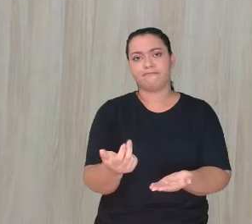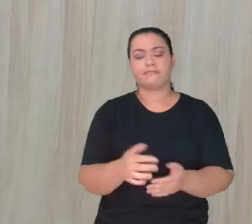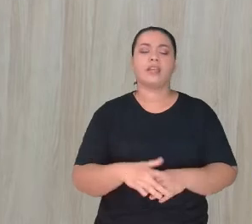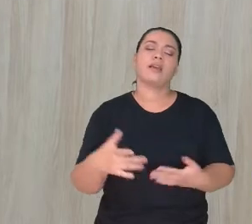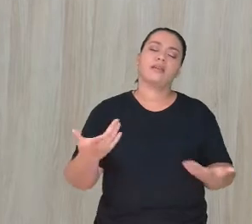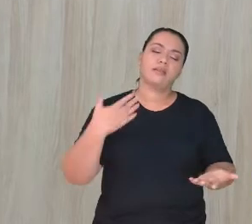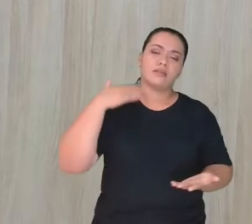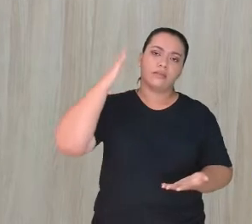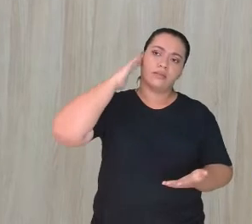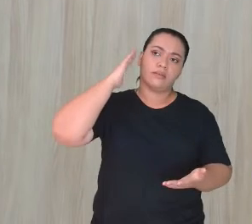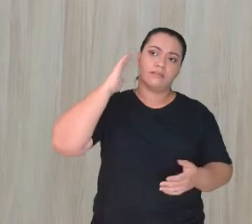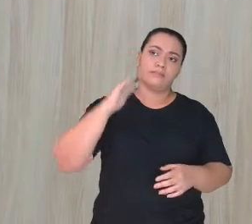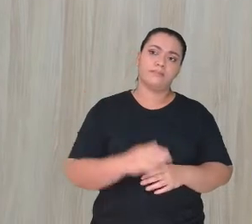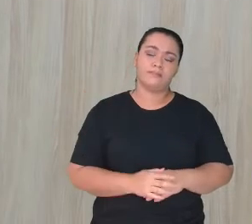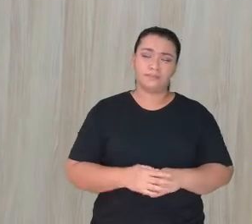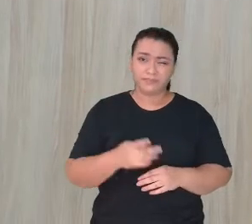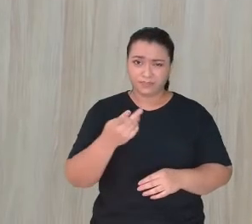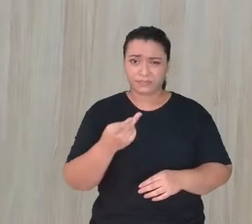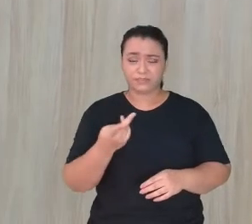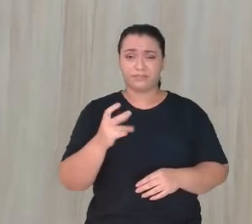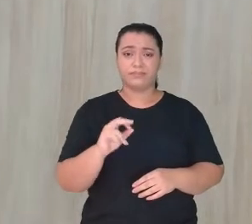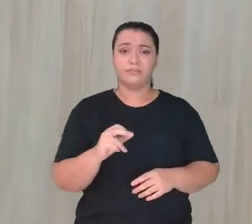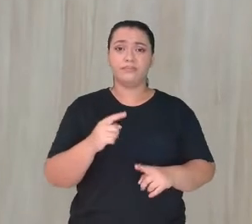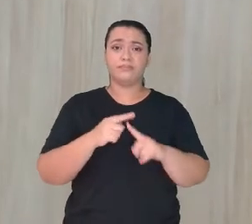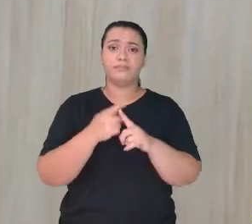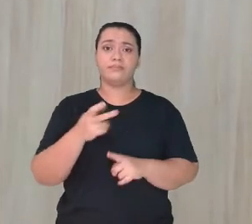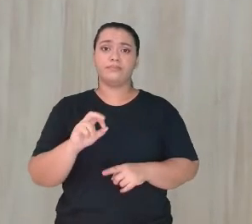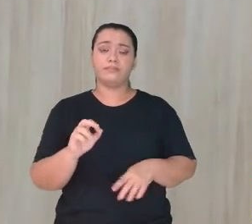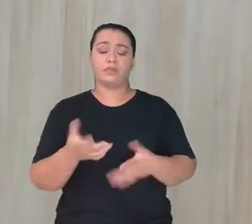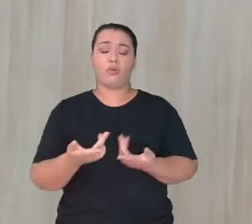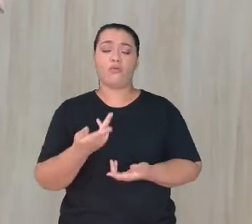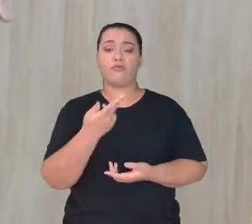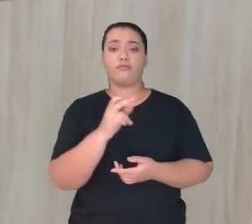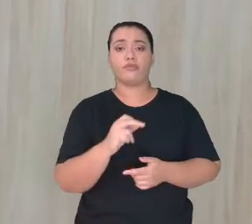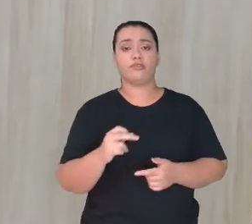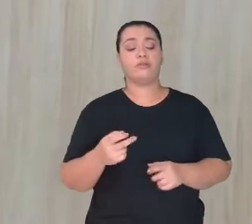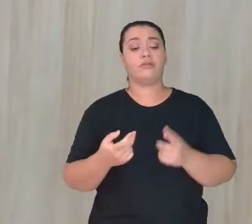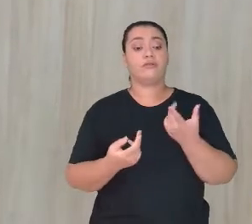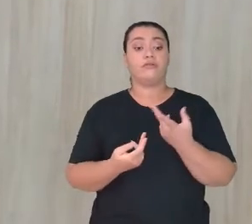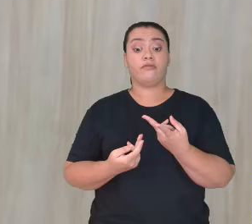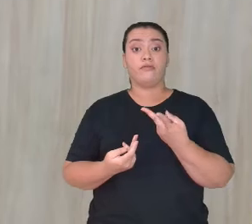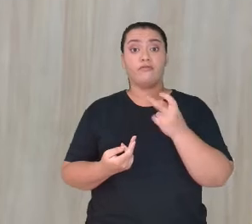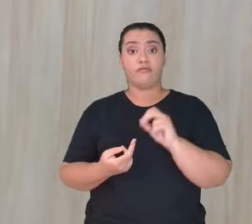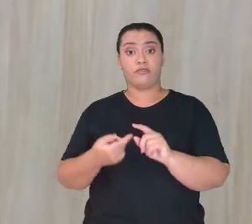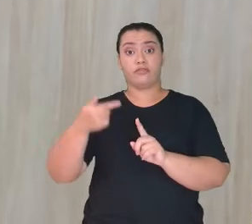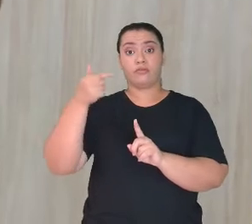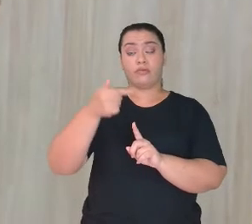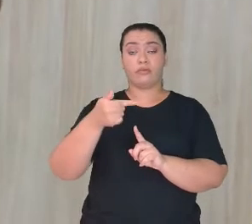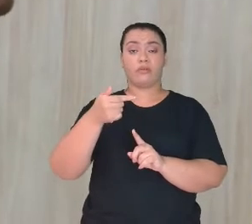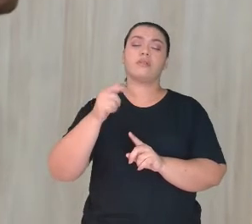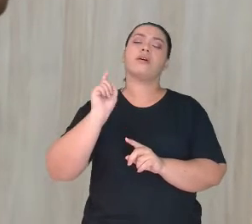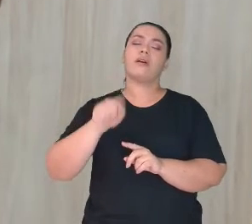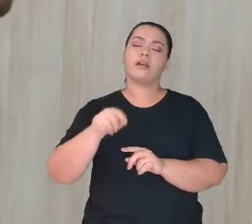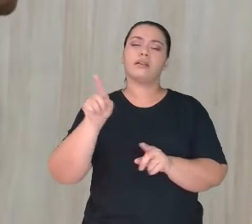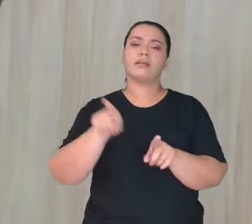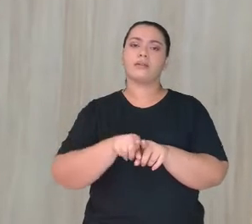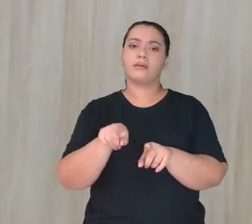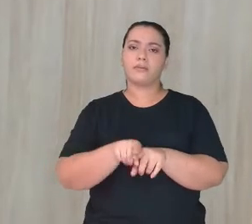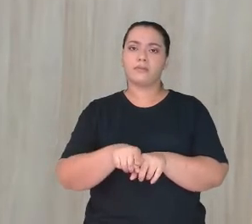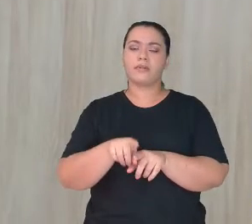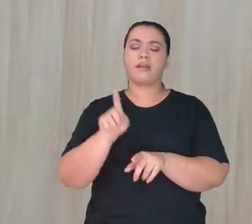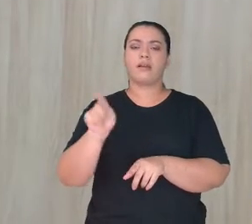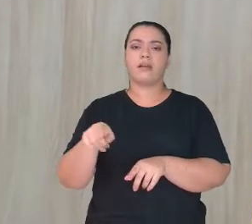é 20 vezes 20, 400, ou 20 ao quadrado, 20, que é a mesma coisa de 20 vezes 20, também vai dar 400 do mesmo